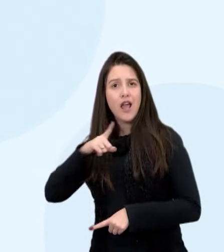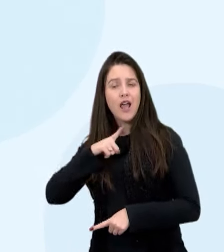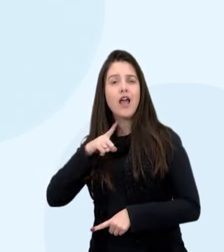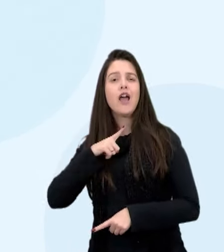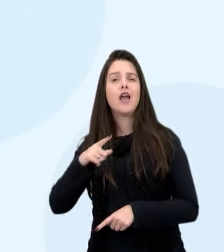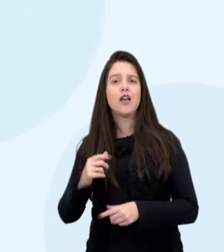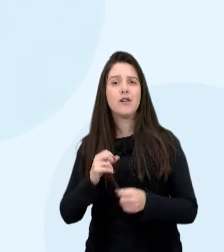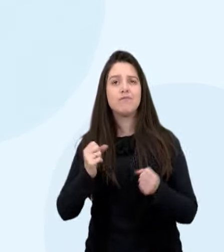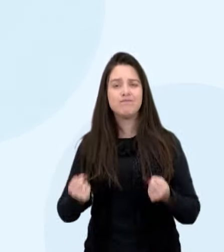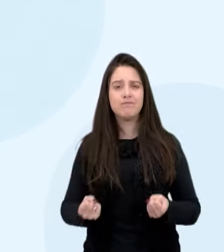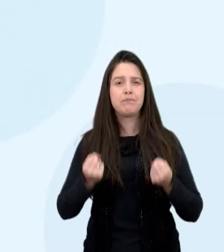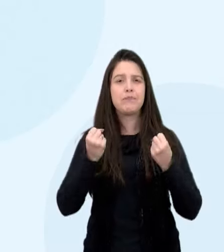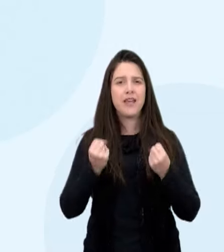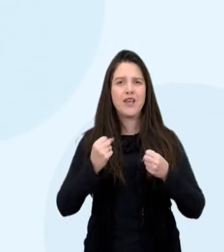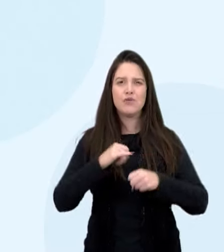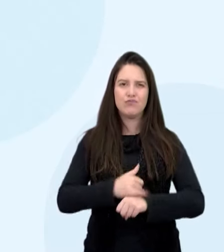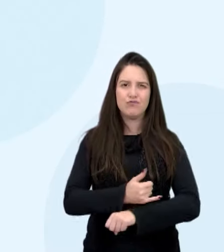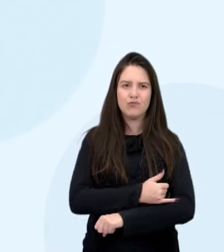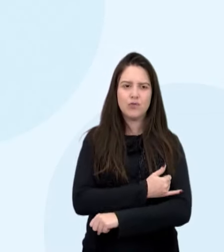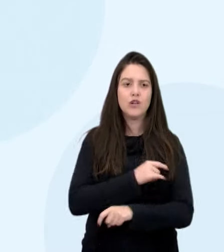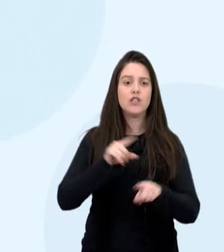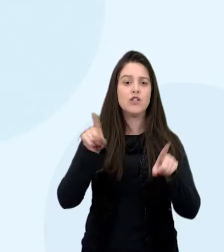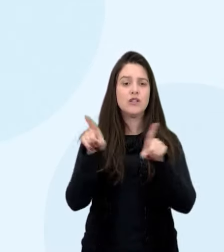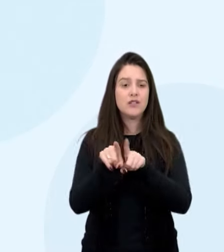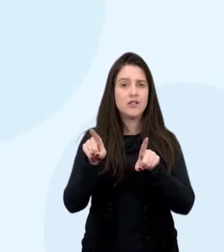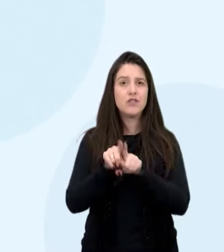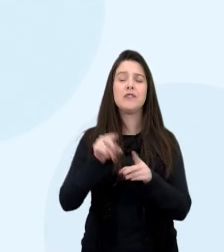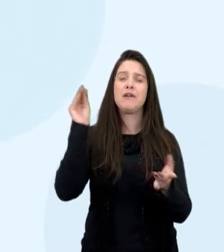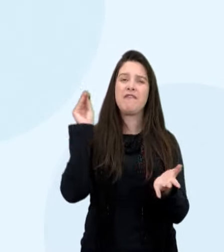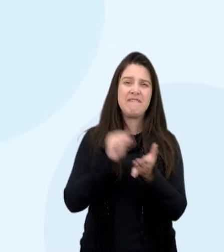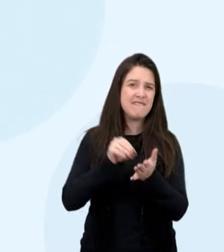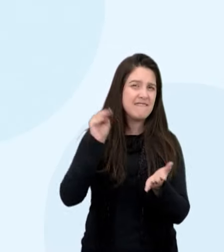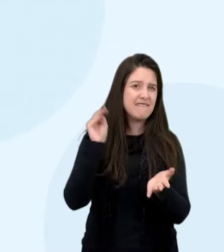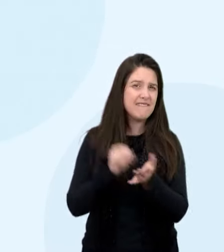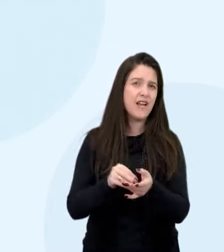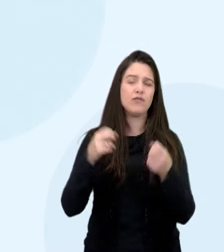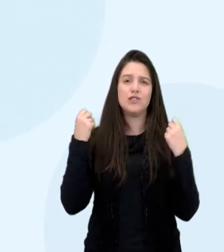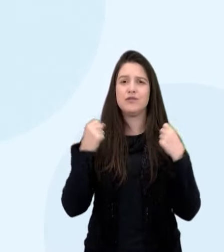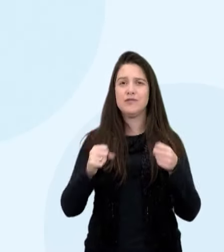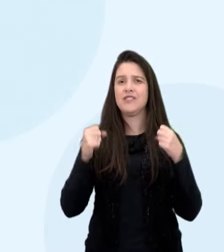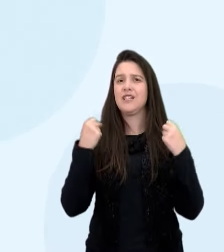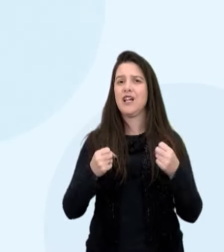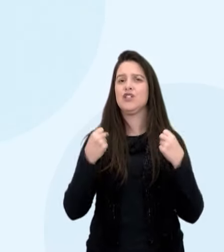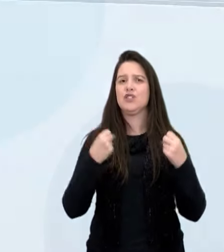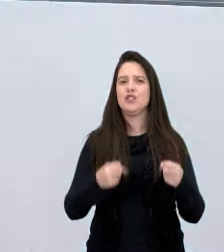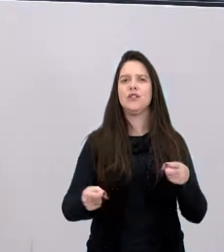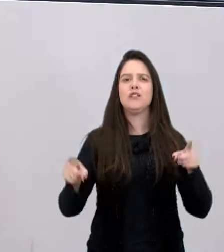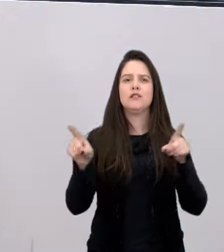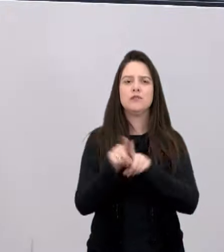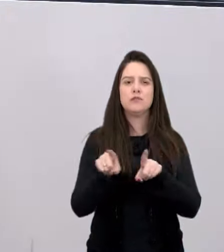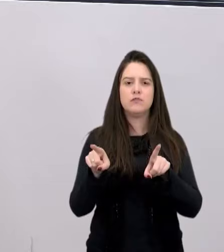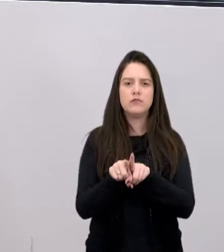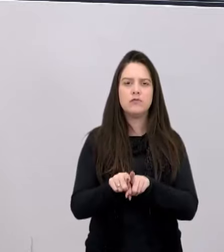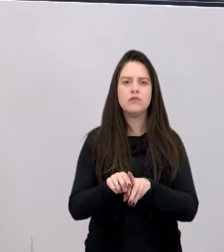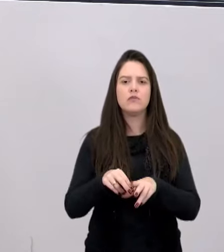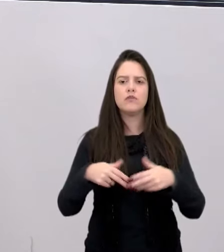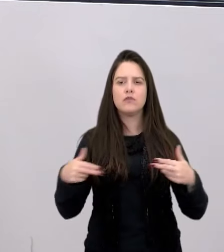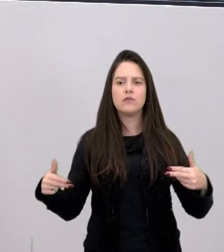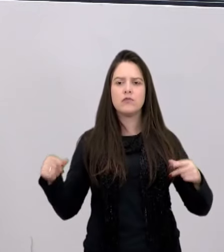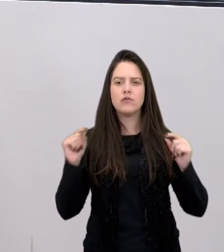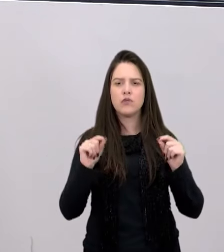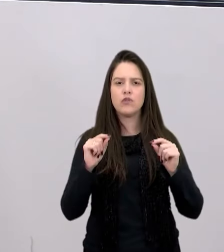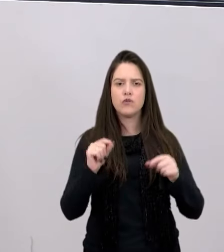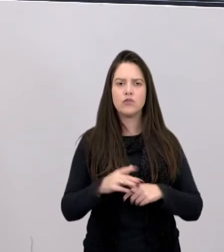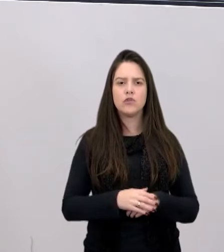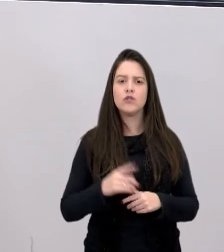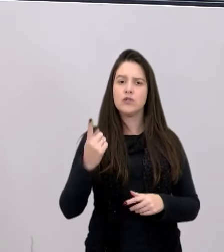do sobrepeso e também uma questão de falta de atividade física. Porque se a gente resgatar mais um pouquinho aqui, olha, né,